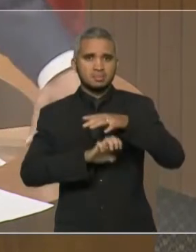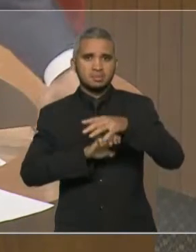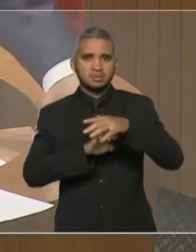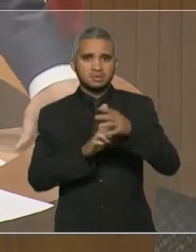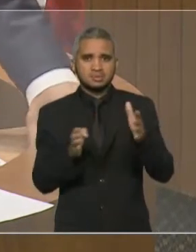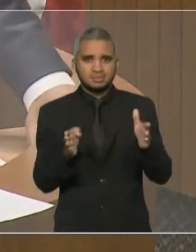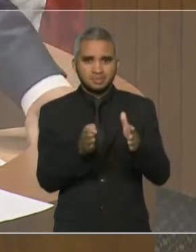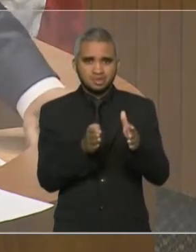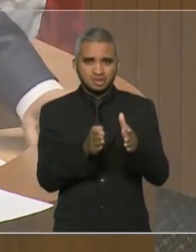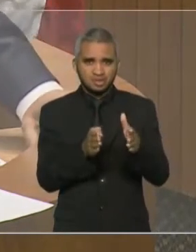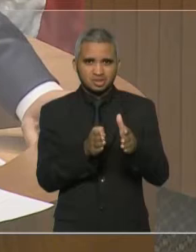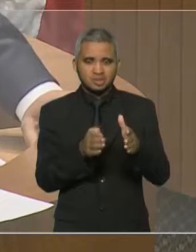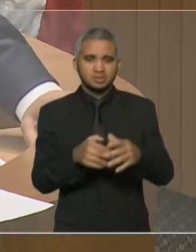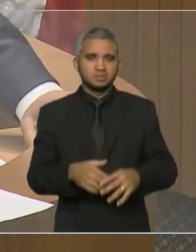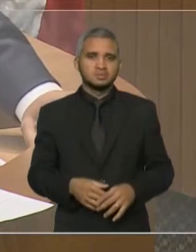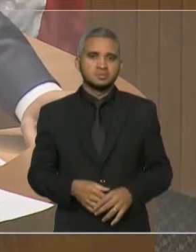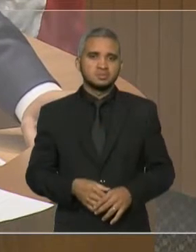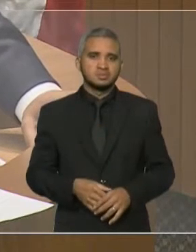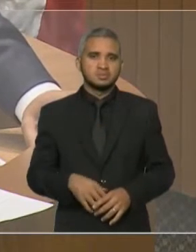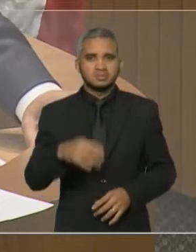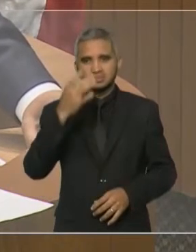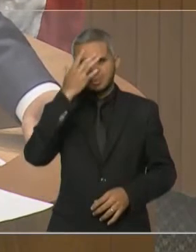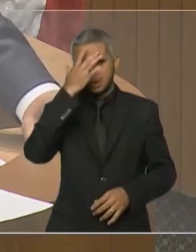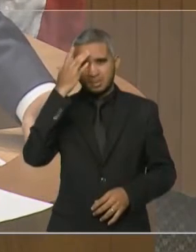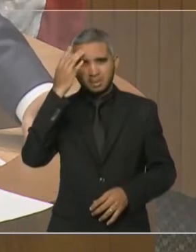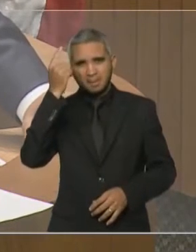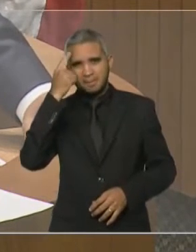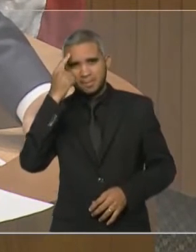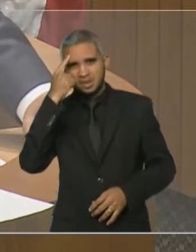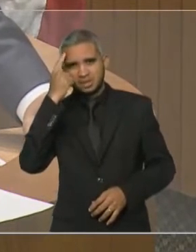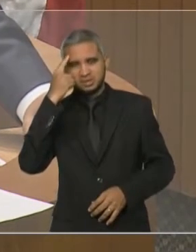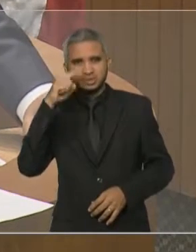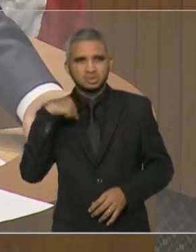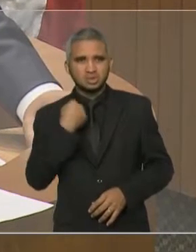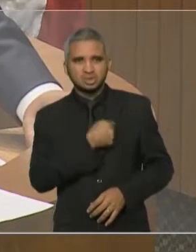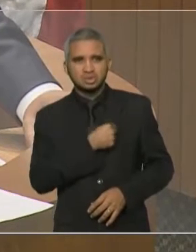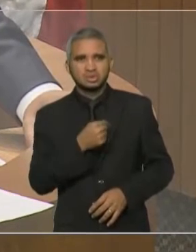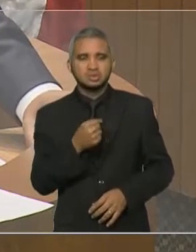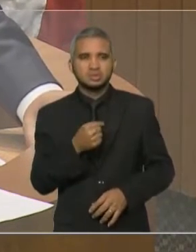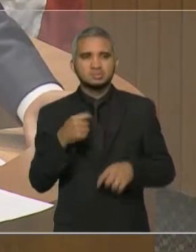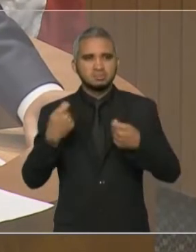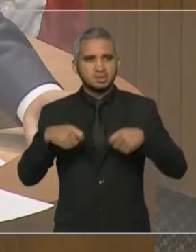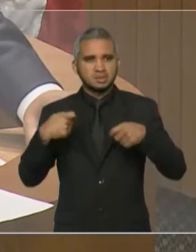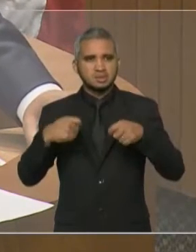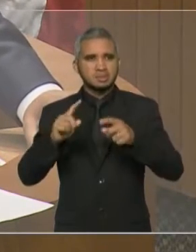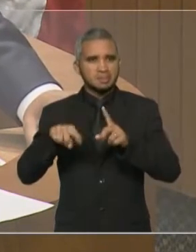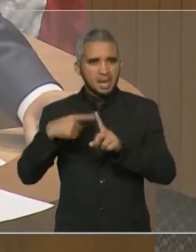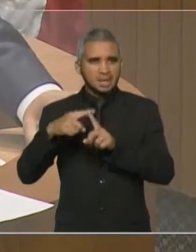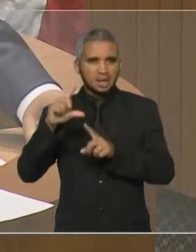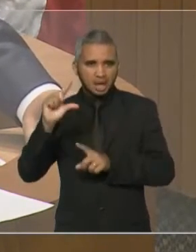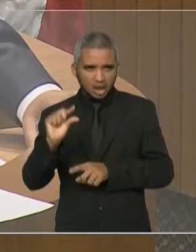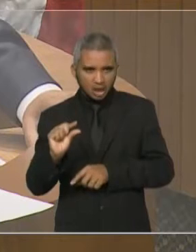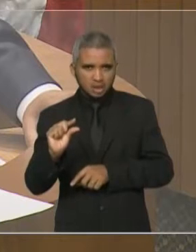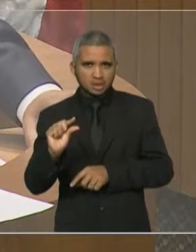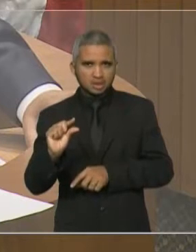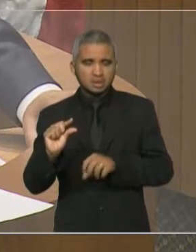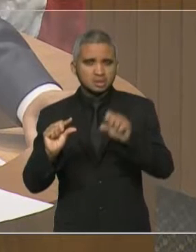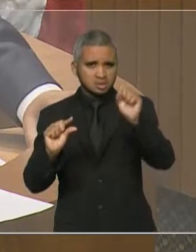repente falar, não, nós vamos diminuir ainda mais esta alíquota. É bem verdade que se